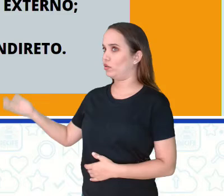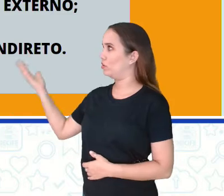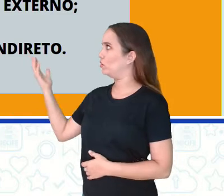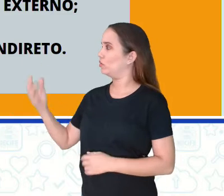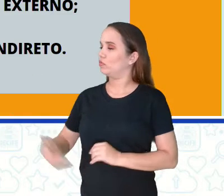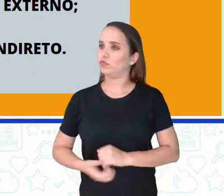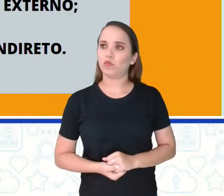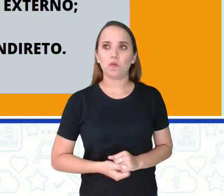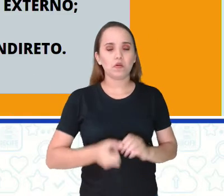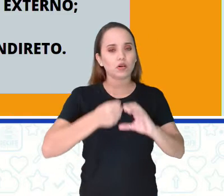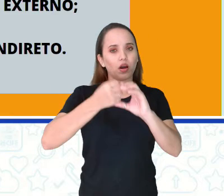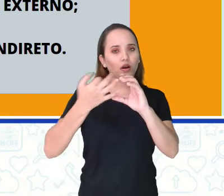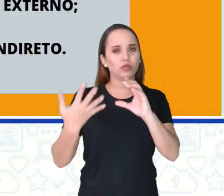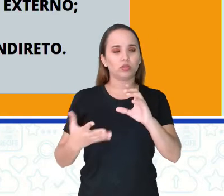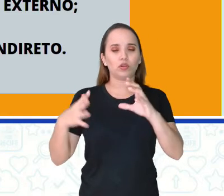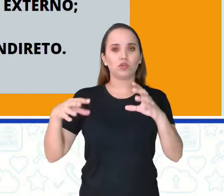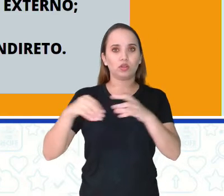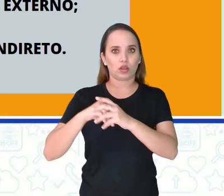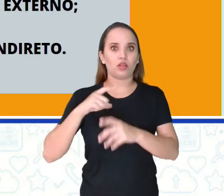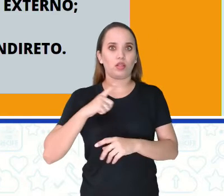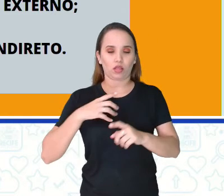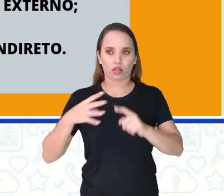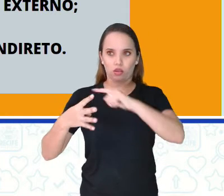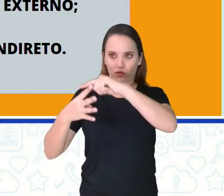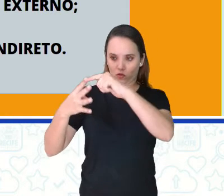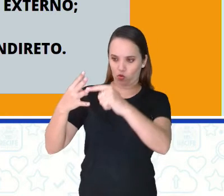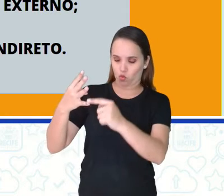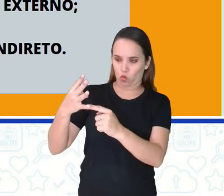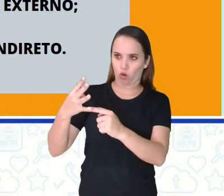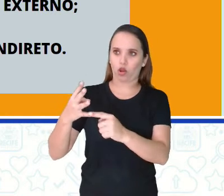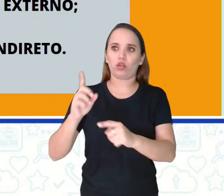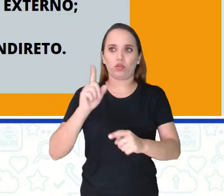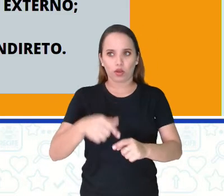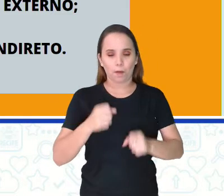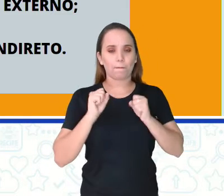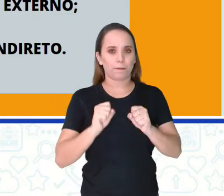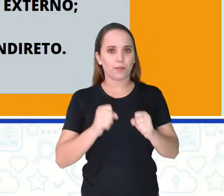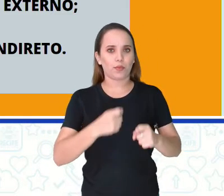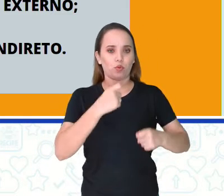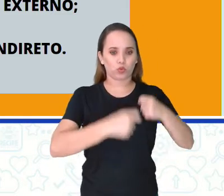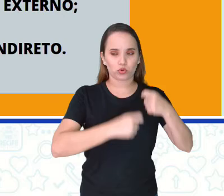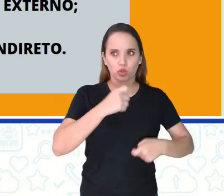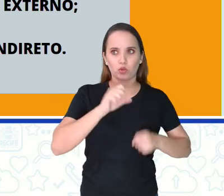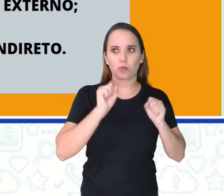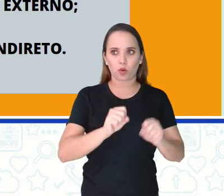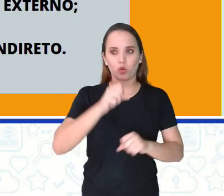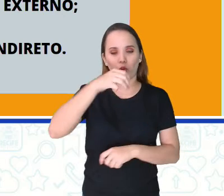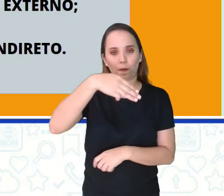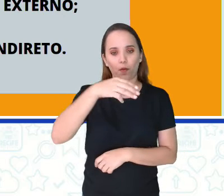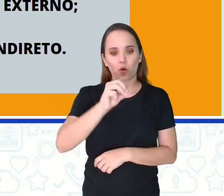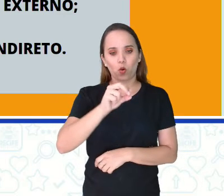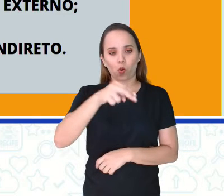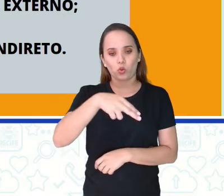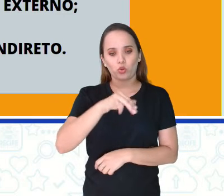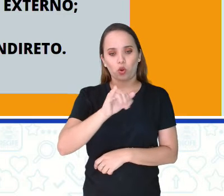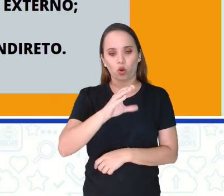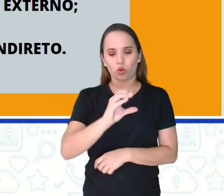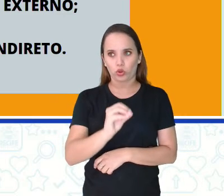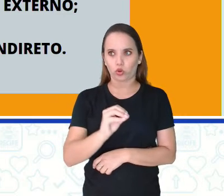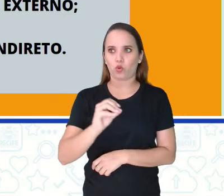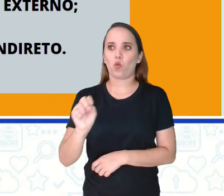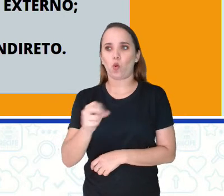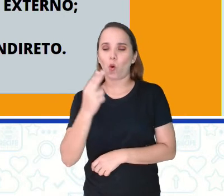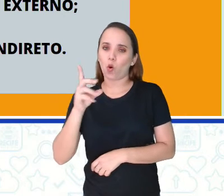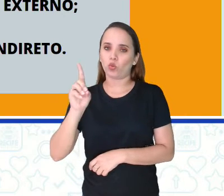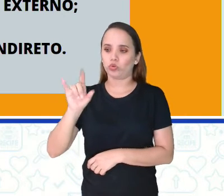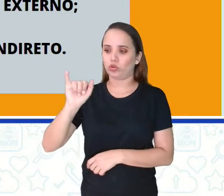reprodução sexuada. Existem 4, né? Quanto ao sexo, pode ser monóico ou dioico. Quanto à